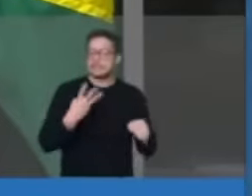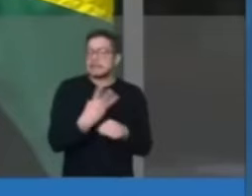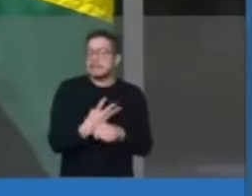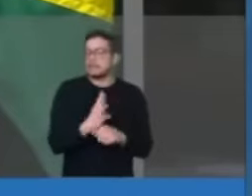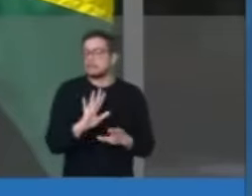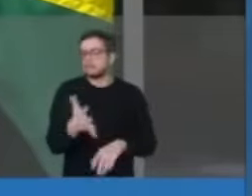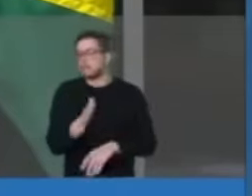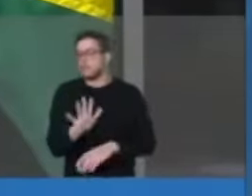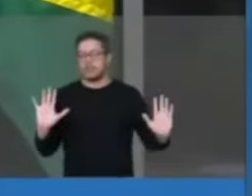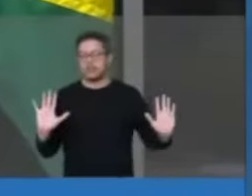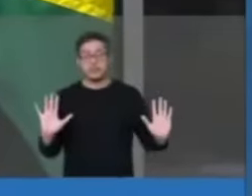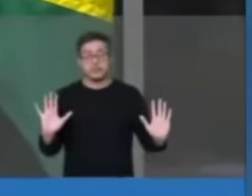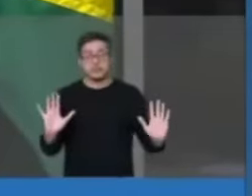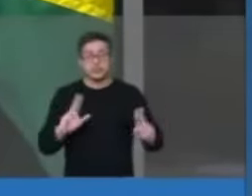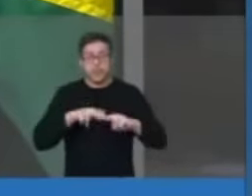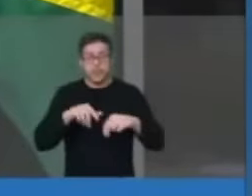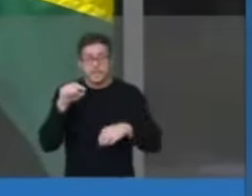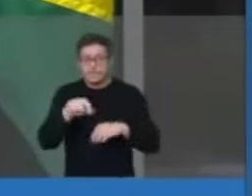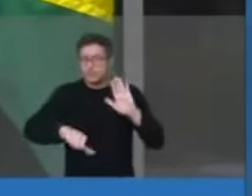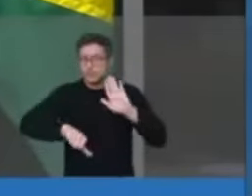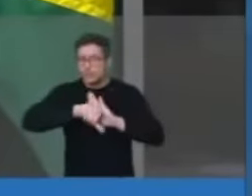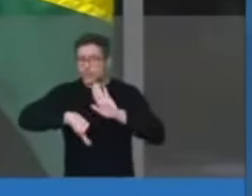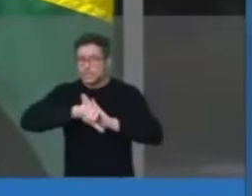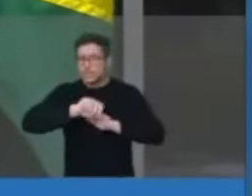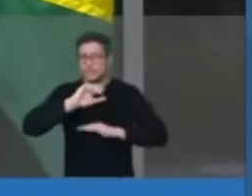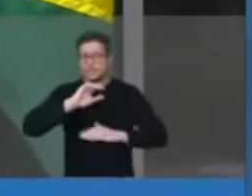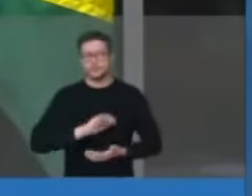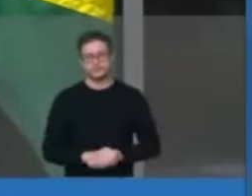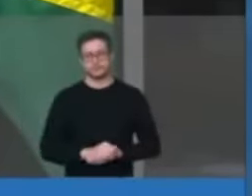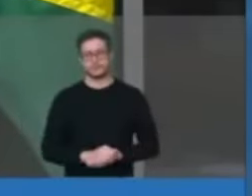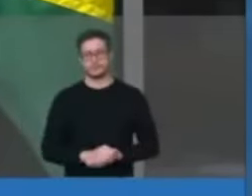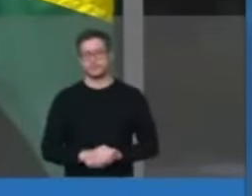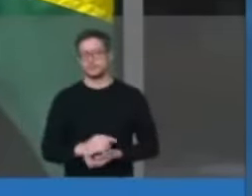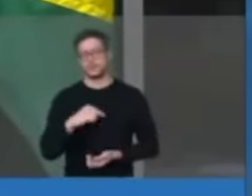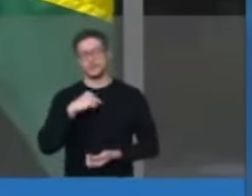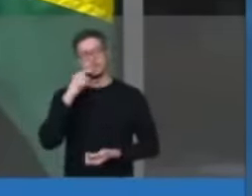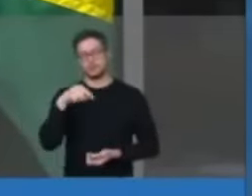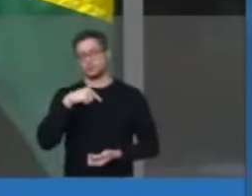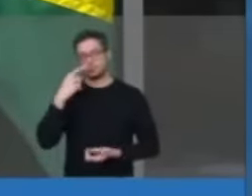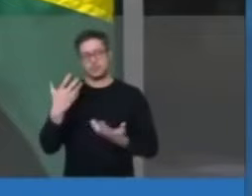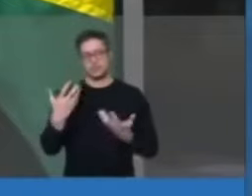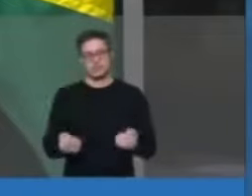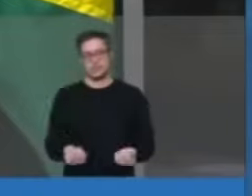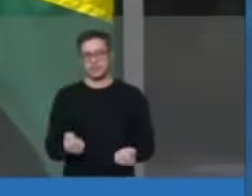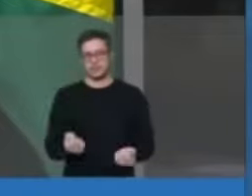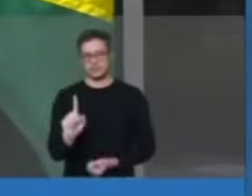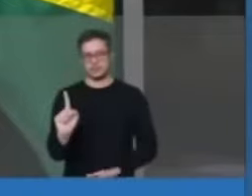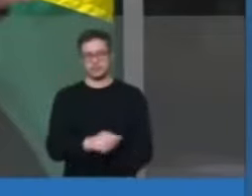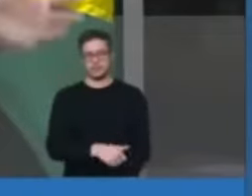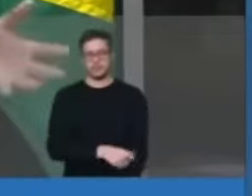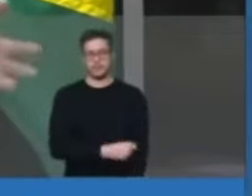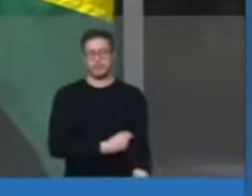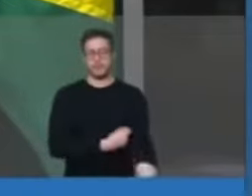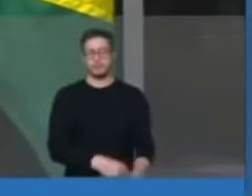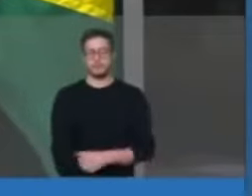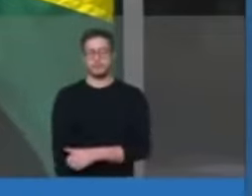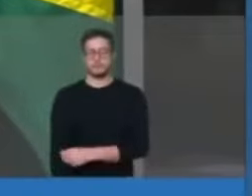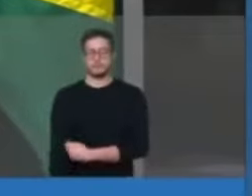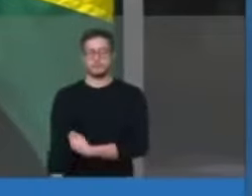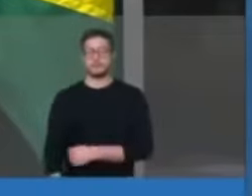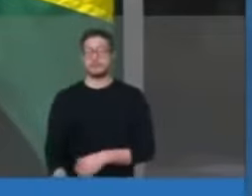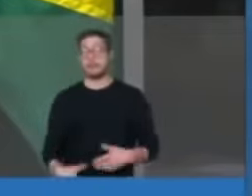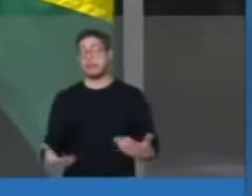pessoas que estão fazendo isso não pode ficar dessa maneira o que não pode é ficar dessa maneira E aí ah